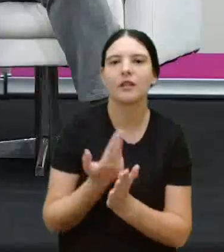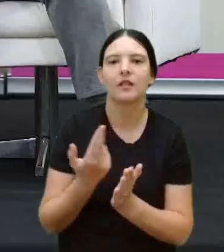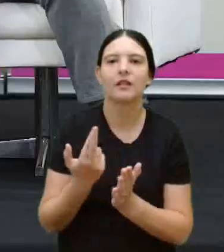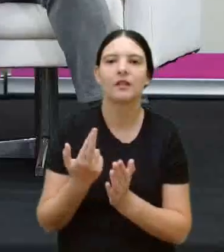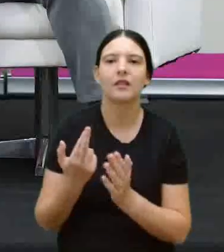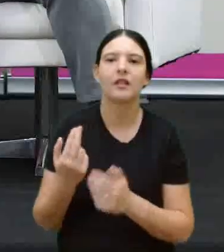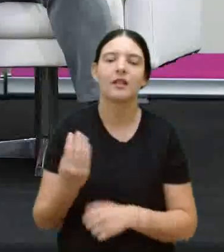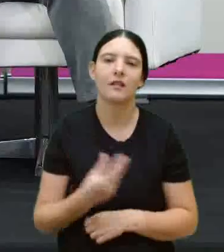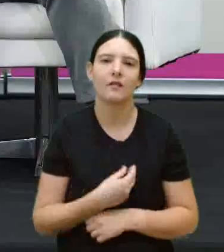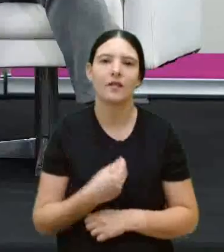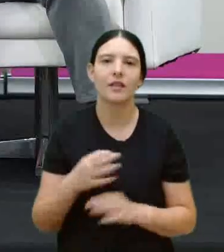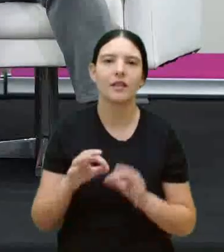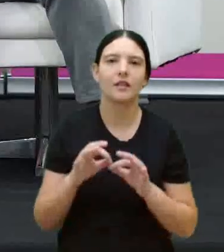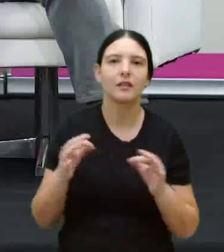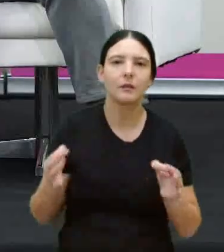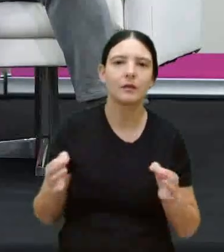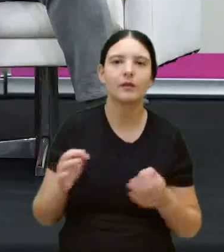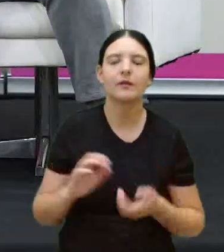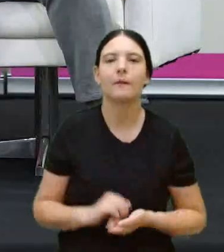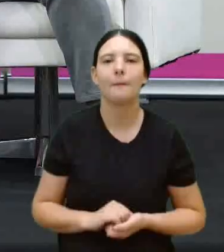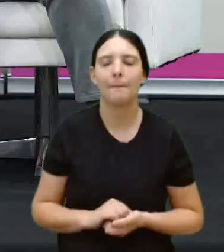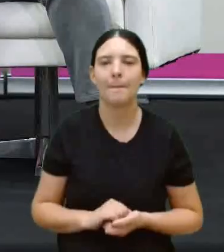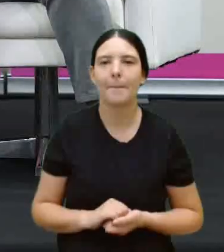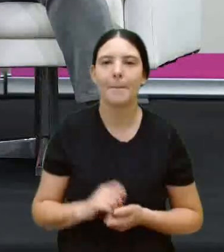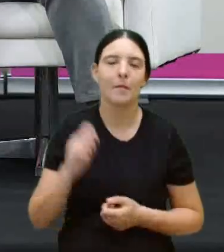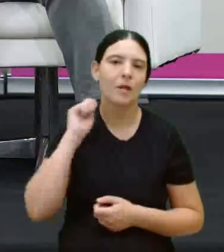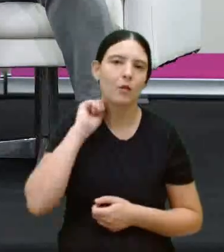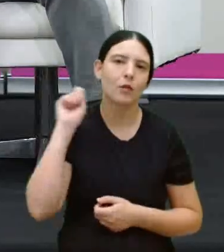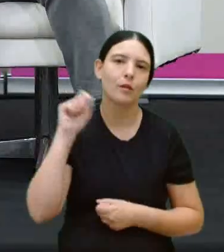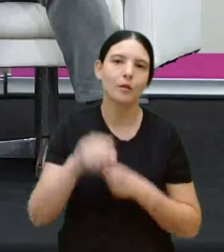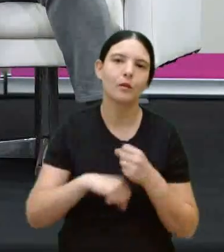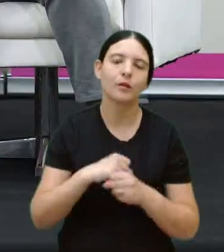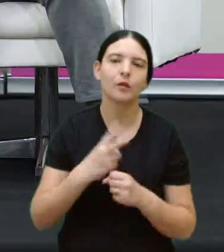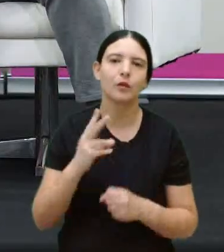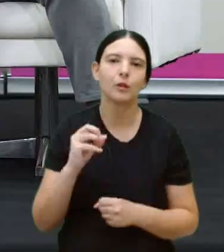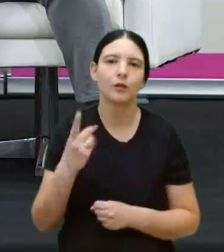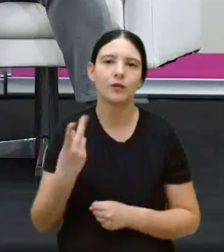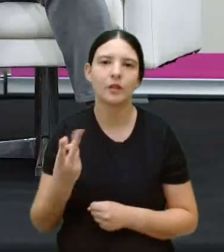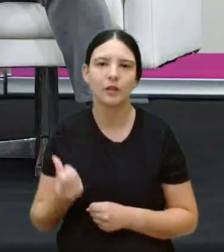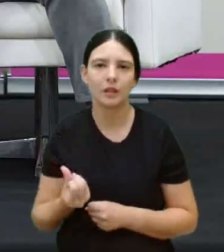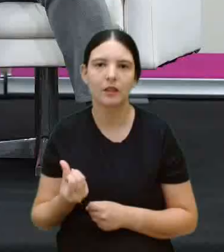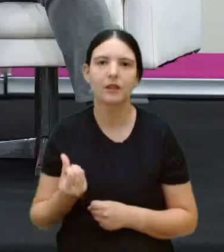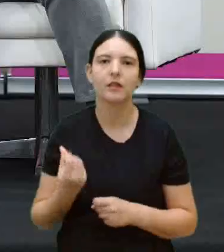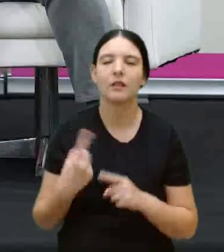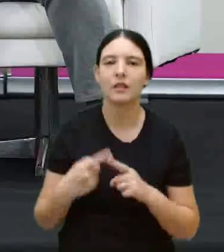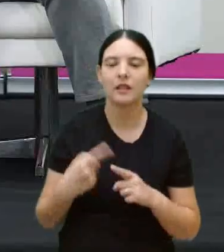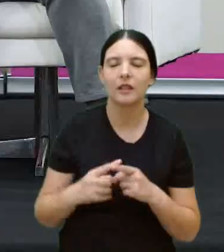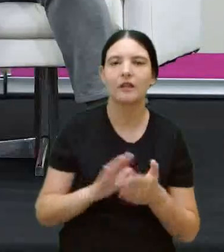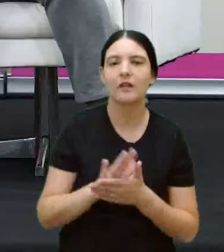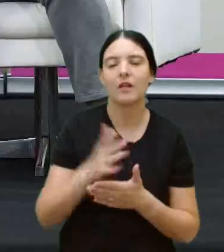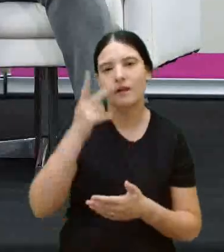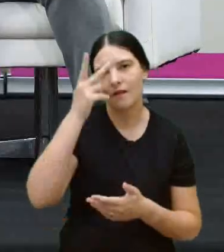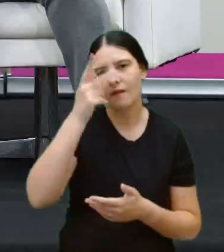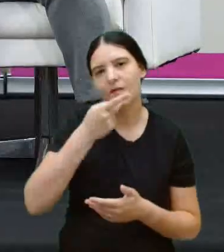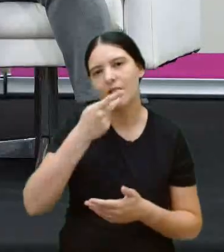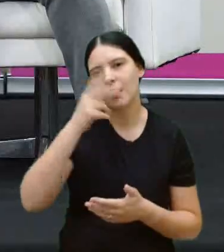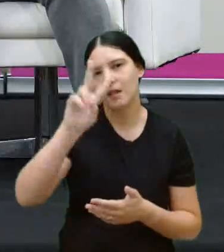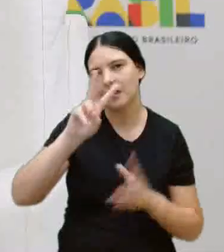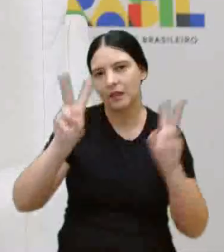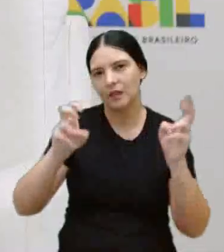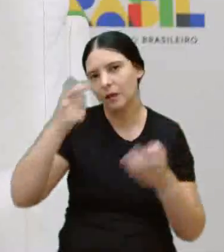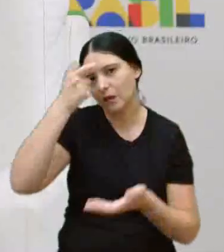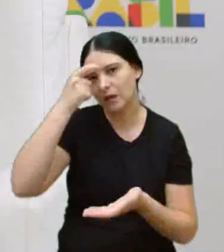Eu publiquei, em abril de 2026, um artigo falando sobre inteligência artificial, algoritmo,